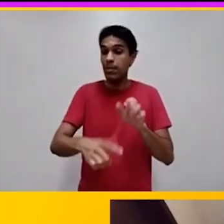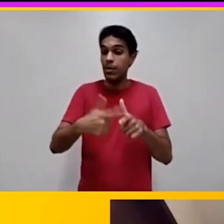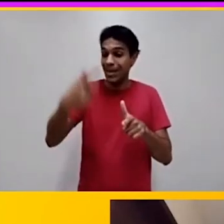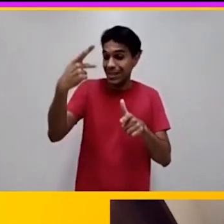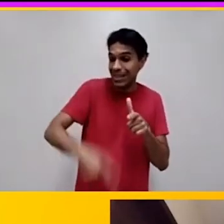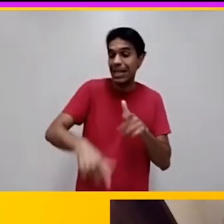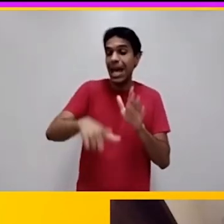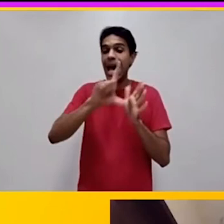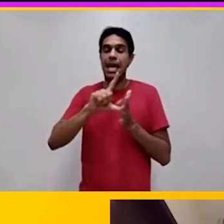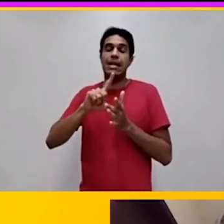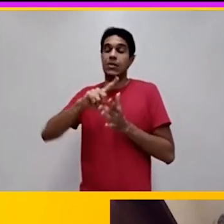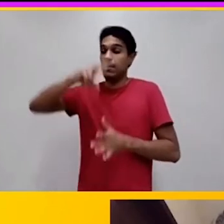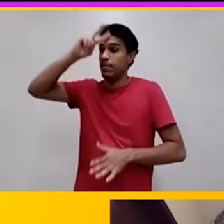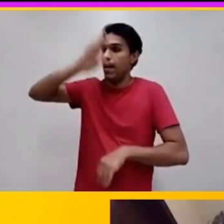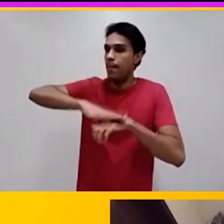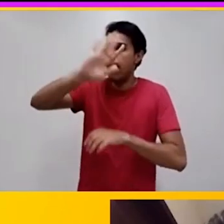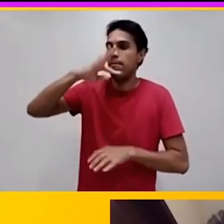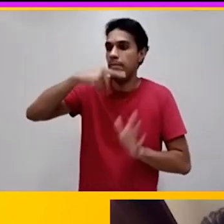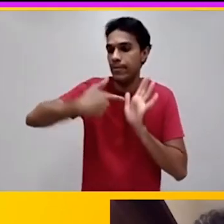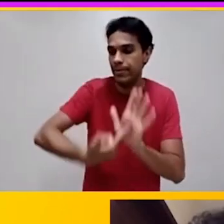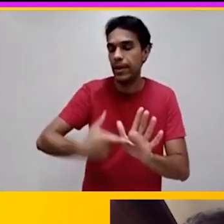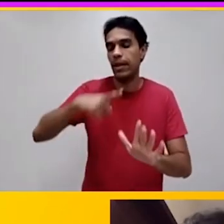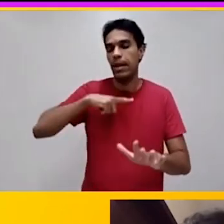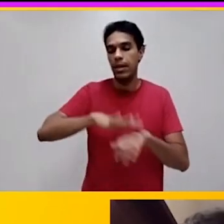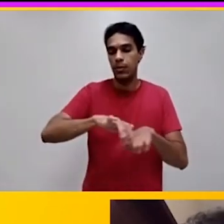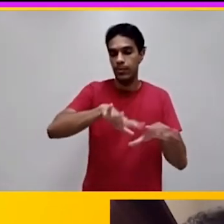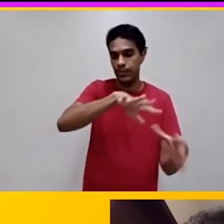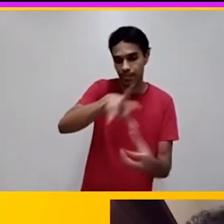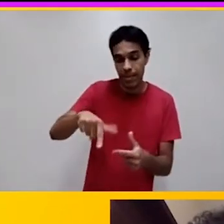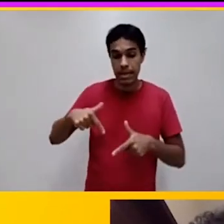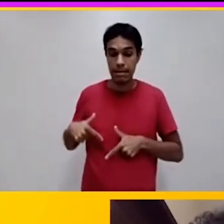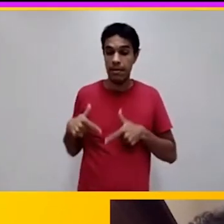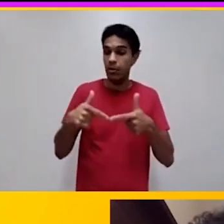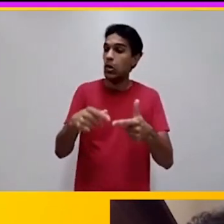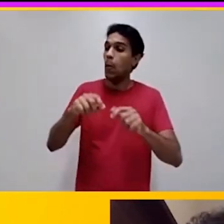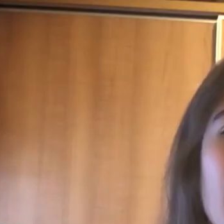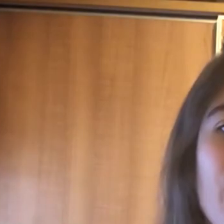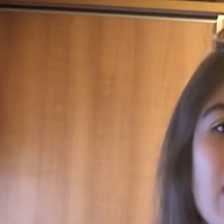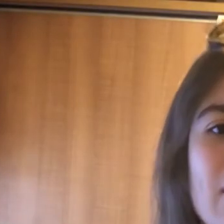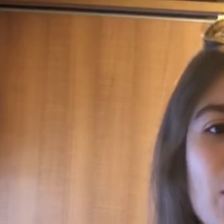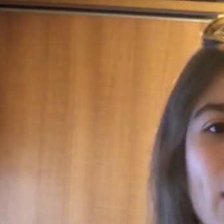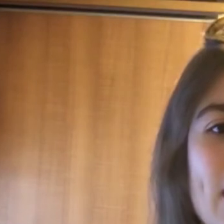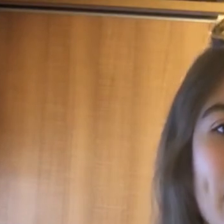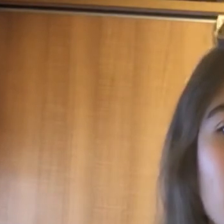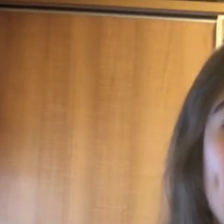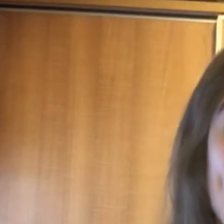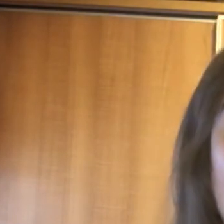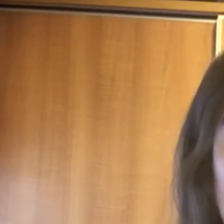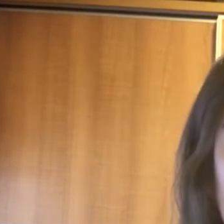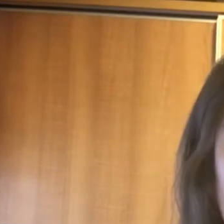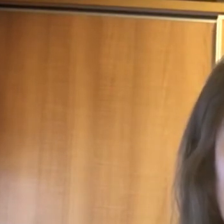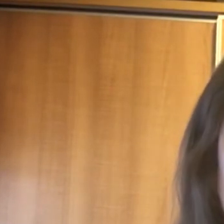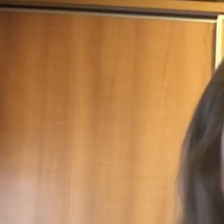na pandemia. Então, eu acho que as ações, sem dúvida alguma, poderiam ser muito diferentes do que a gente tem hoje aqui. O Festival do Conhecimento